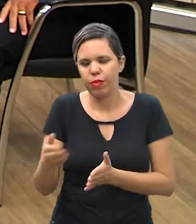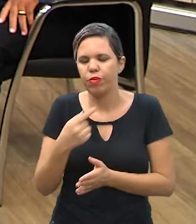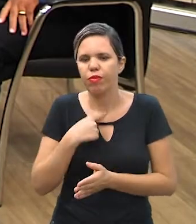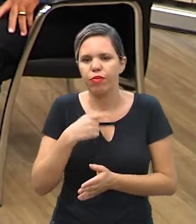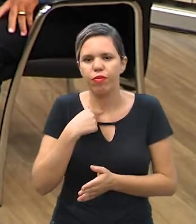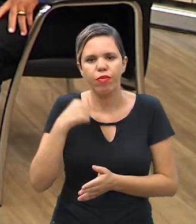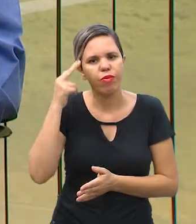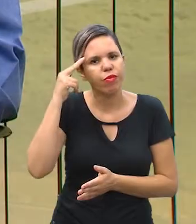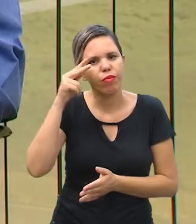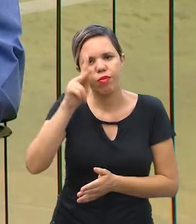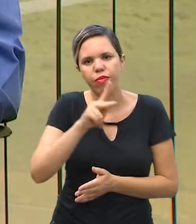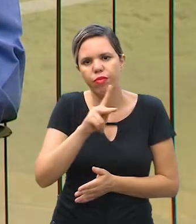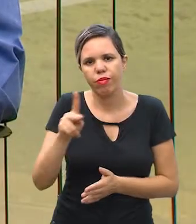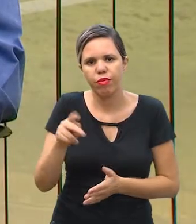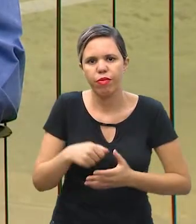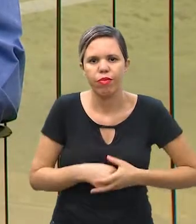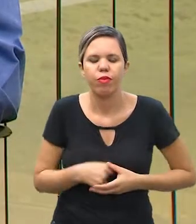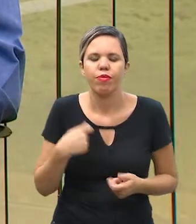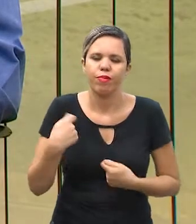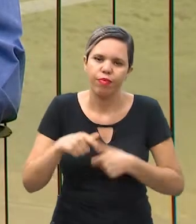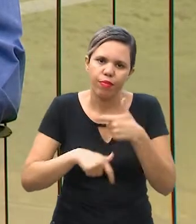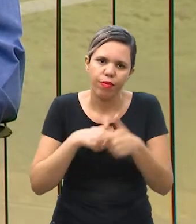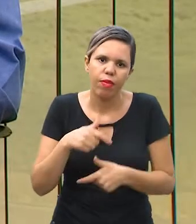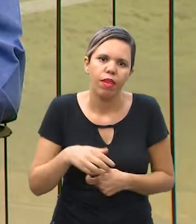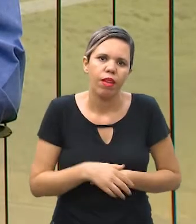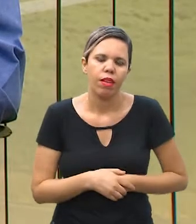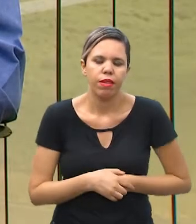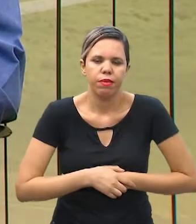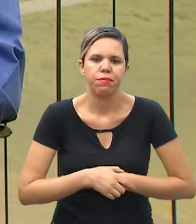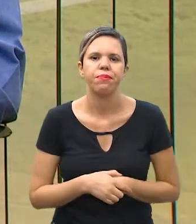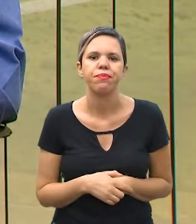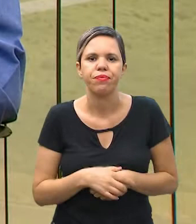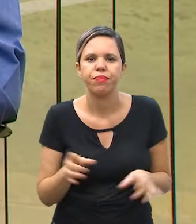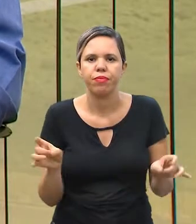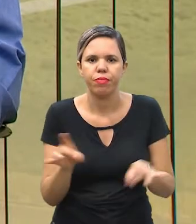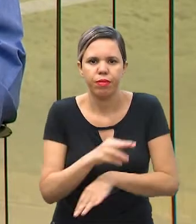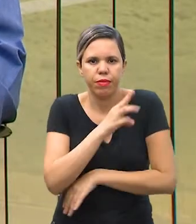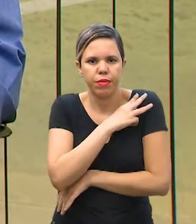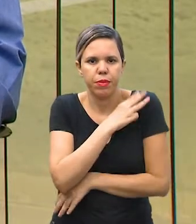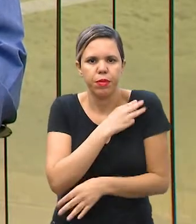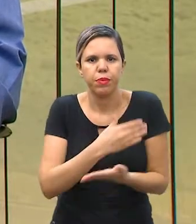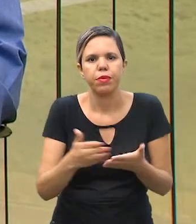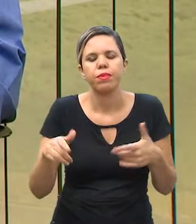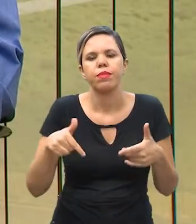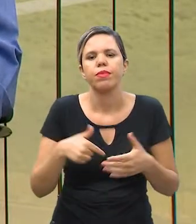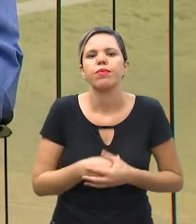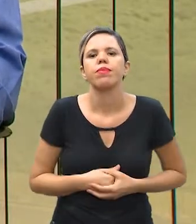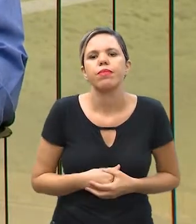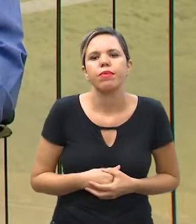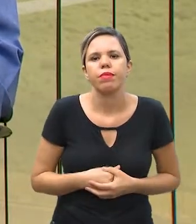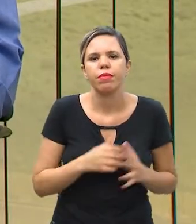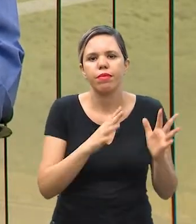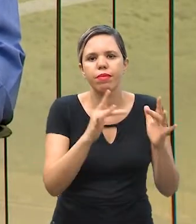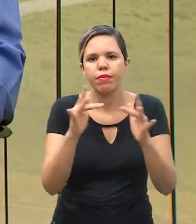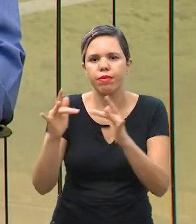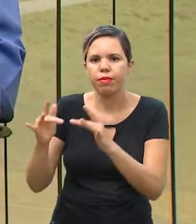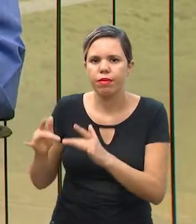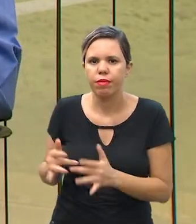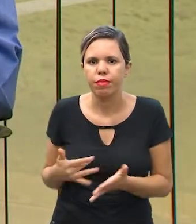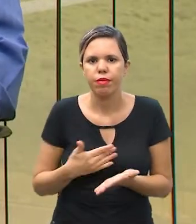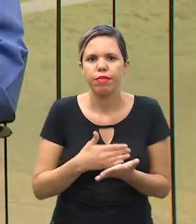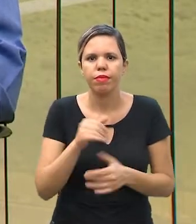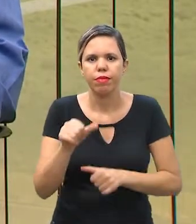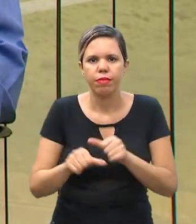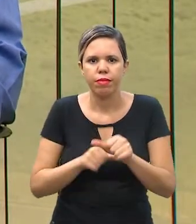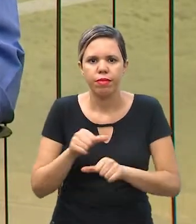de ser padre? Uma das coisas foi que eu precisava trabalhar, né? Então, terminando o ensino médio, comecei a trabalhar, e aí vem as namoradinhas, e aí